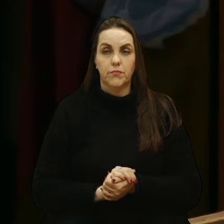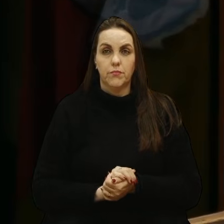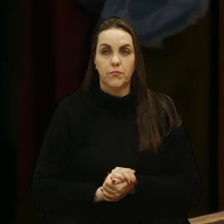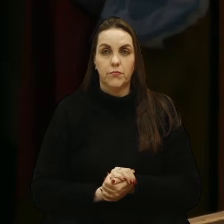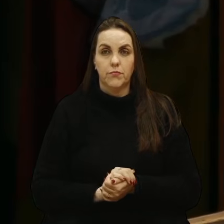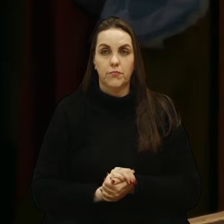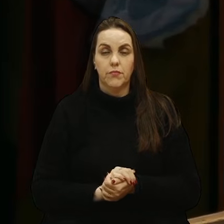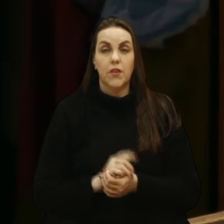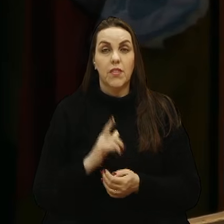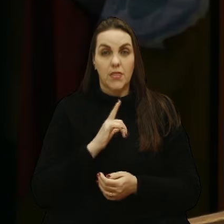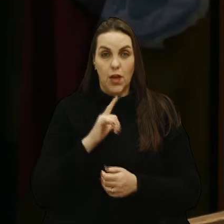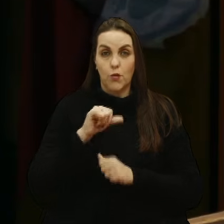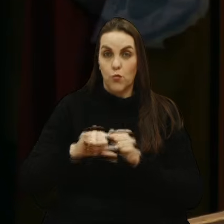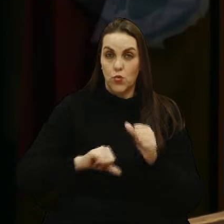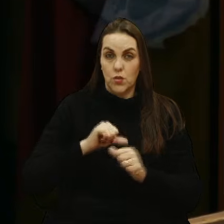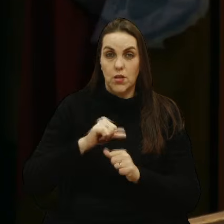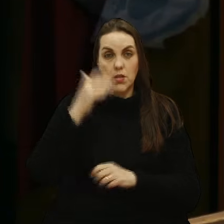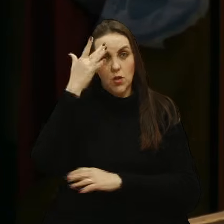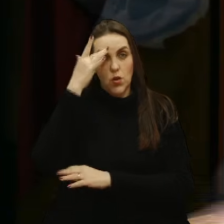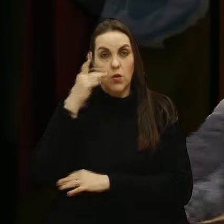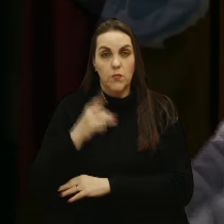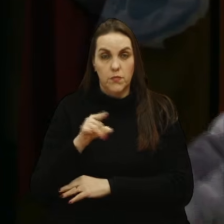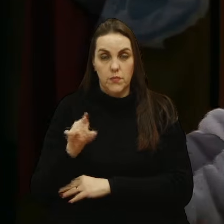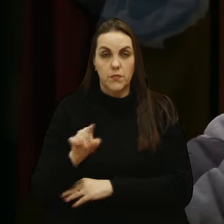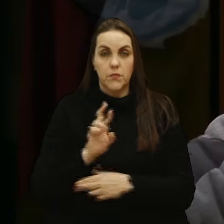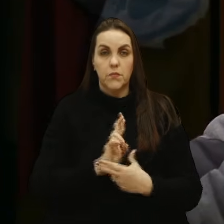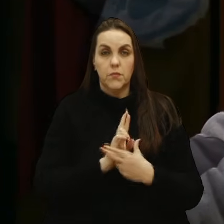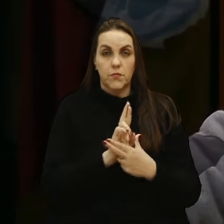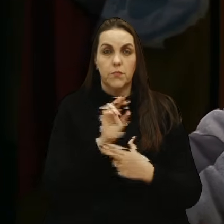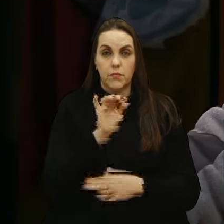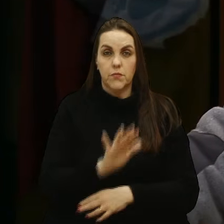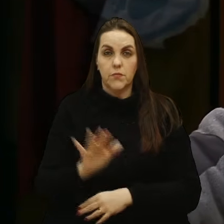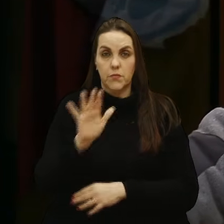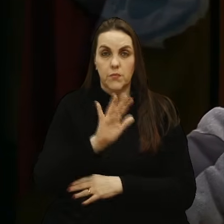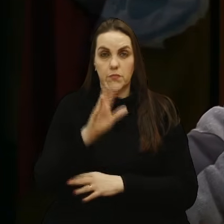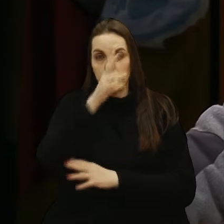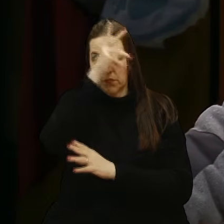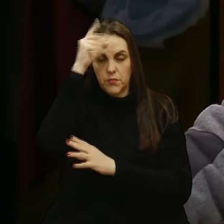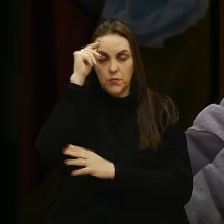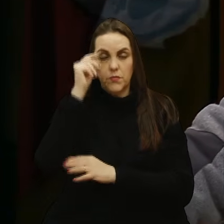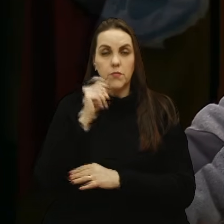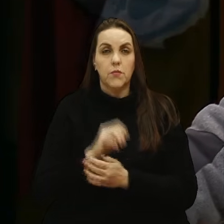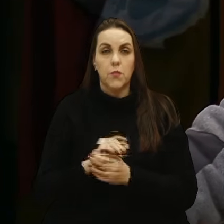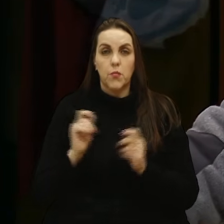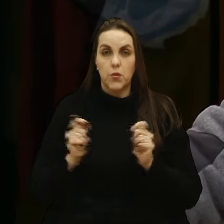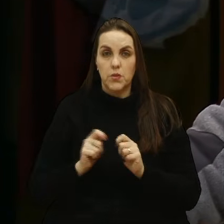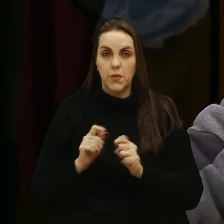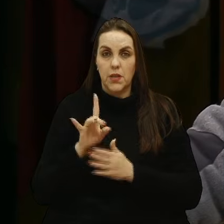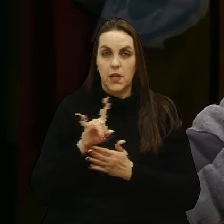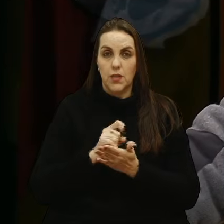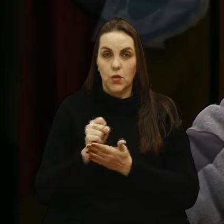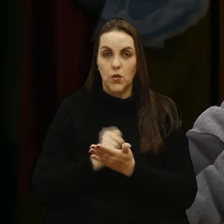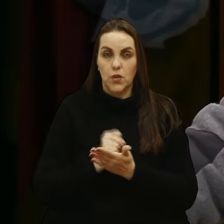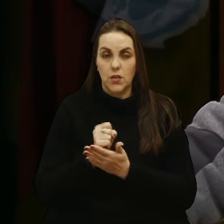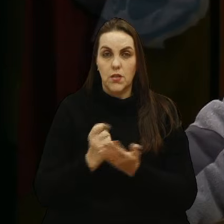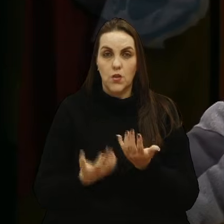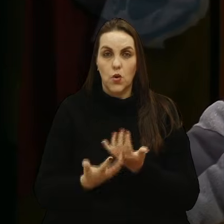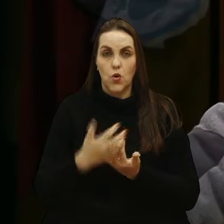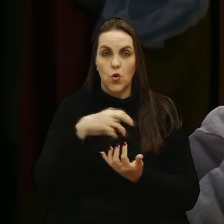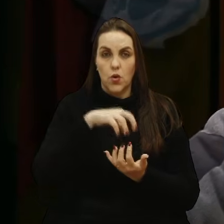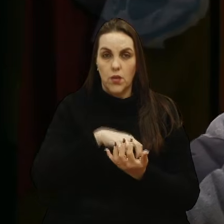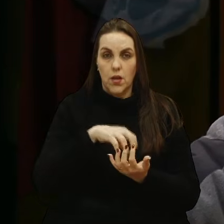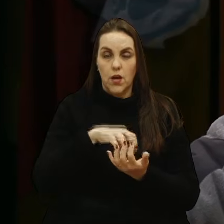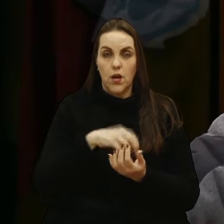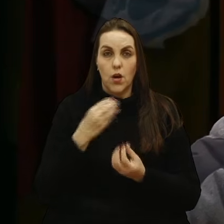Em havendo alteração no entendimento da Procuradoria-Geral do município, há possibilidade de contratação da Codeca nos modos